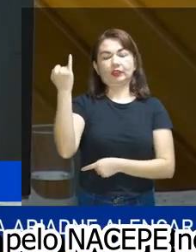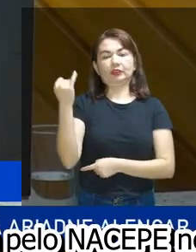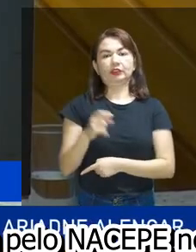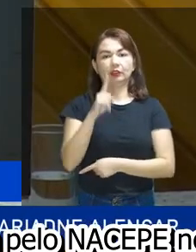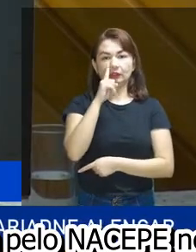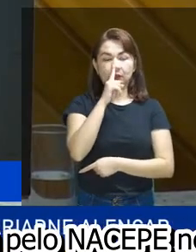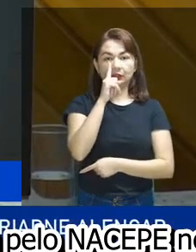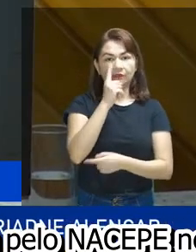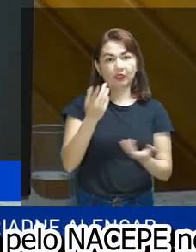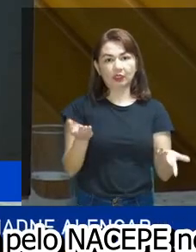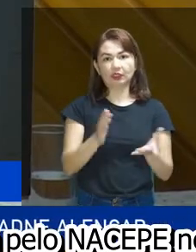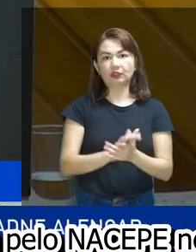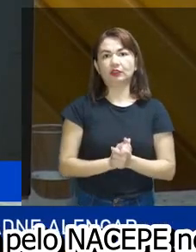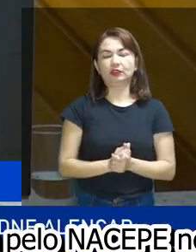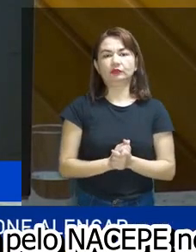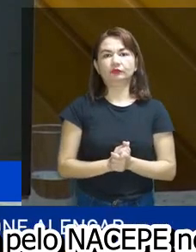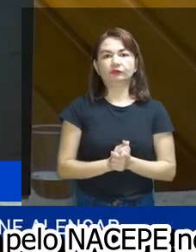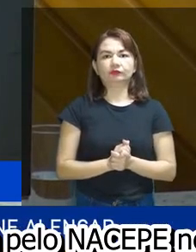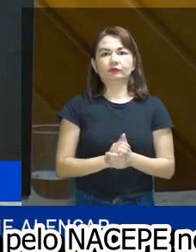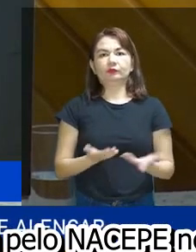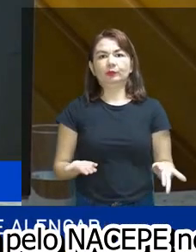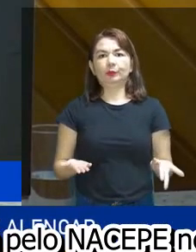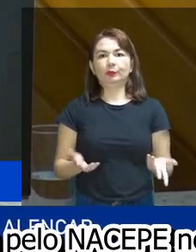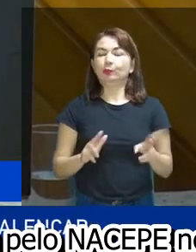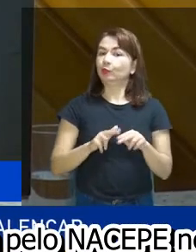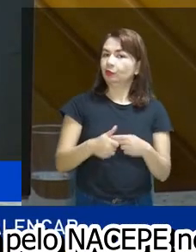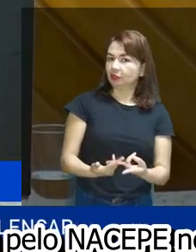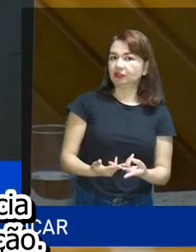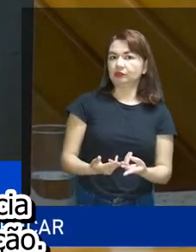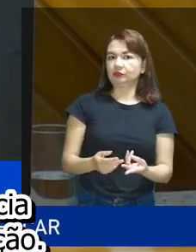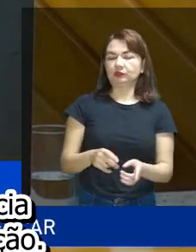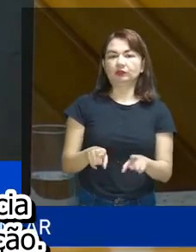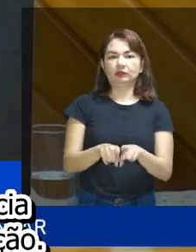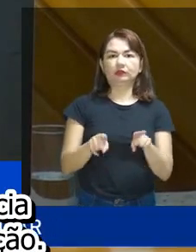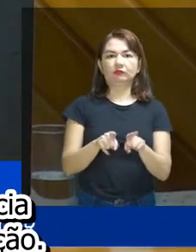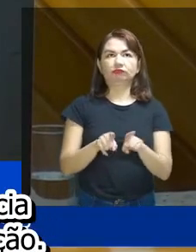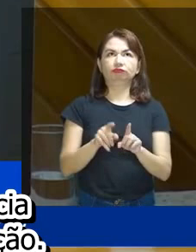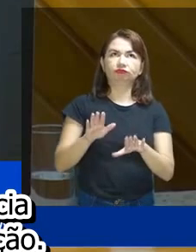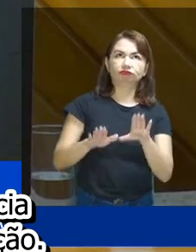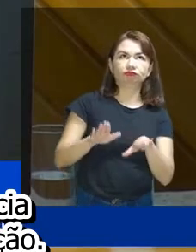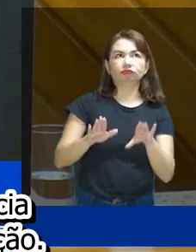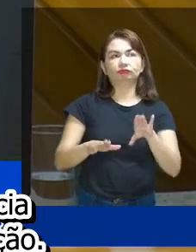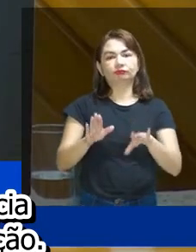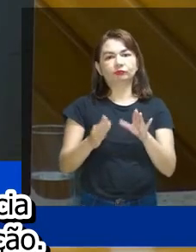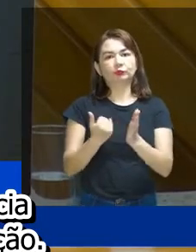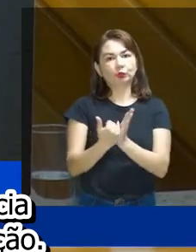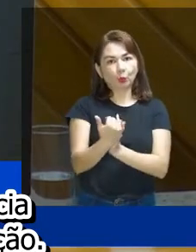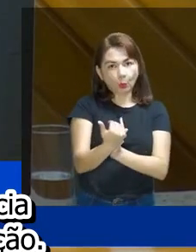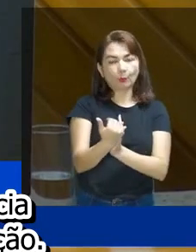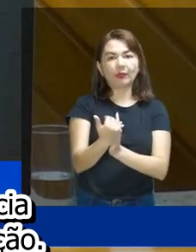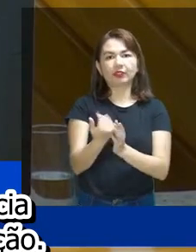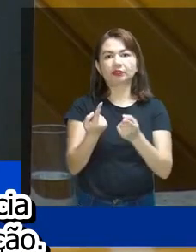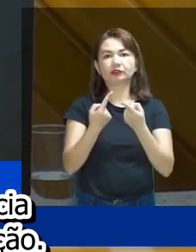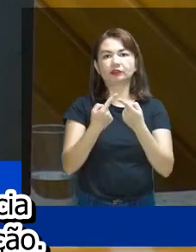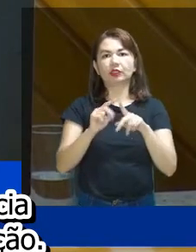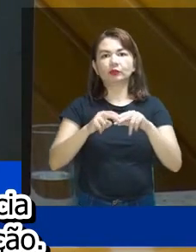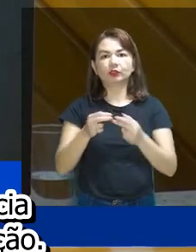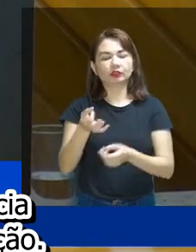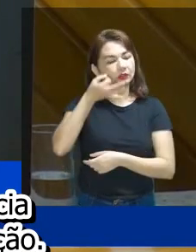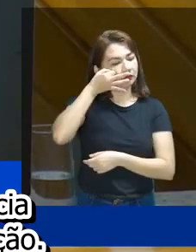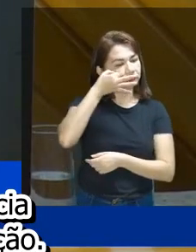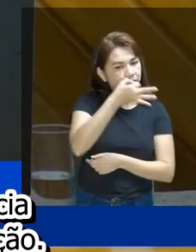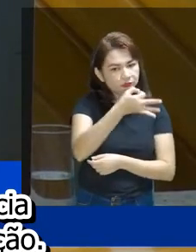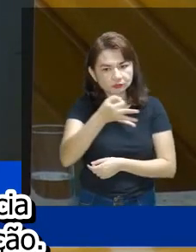em comento foi apontada pelo NACEP no parecer preliminar. Foi determinada a diligência para